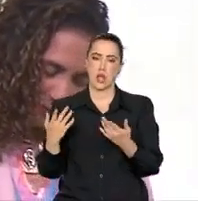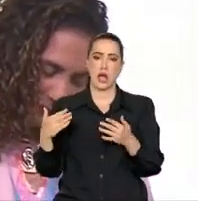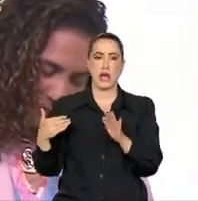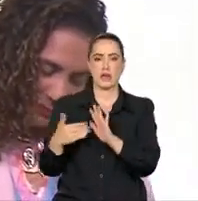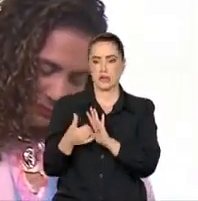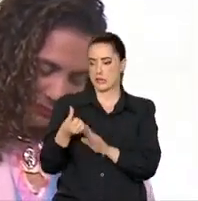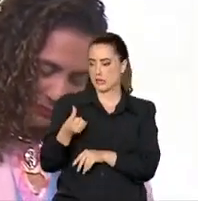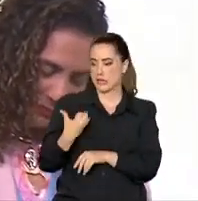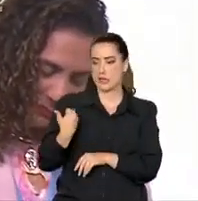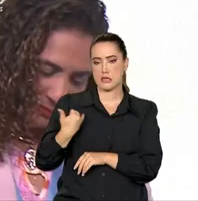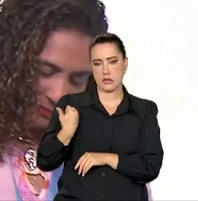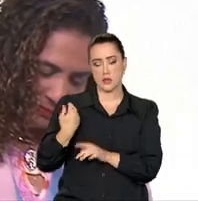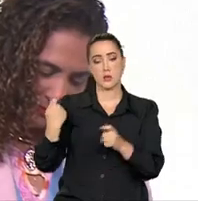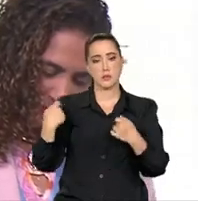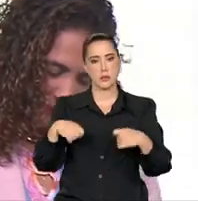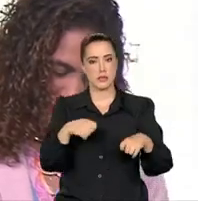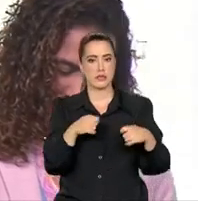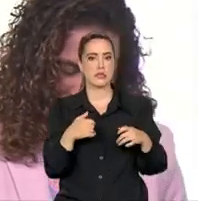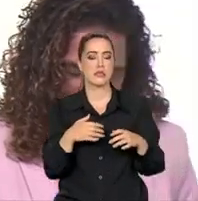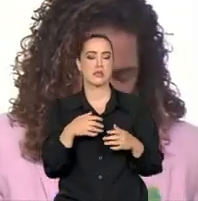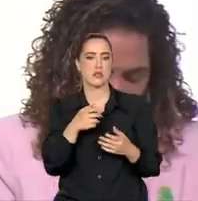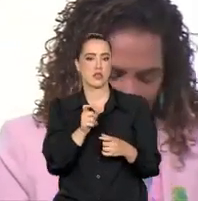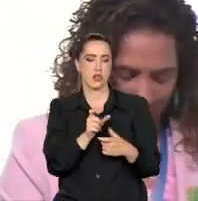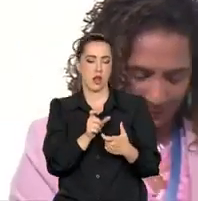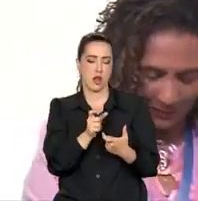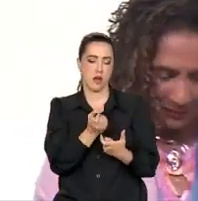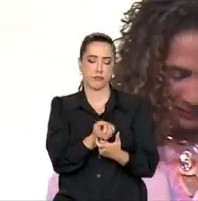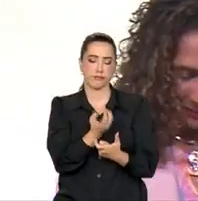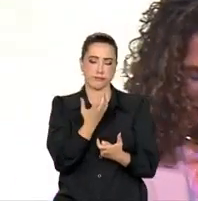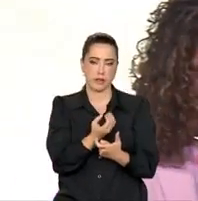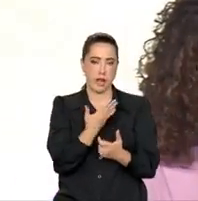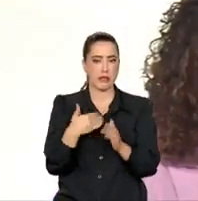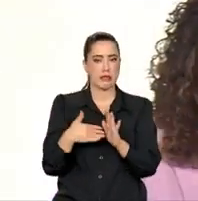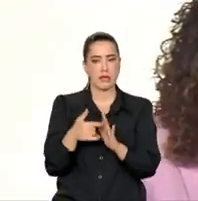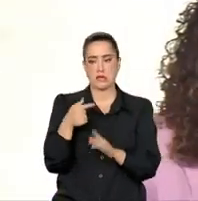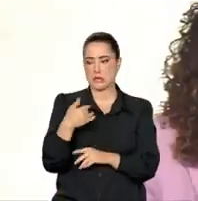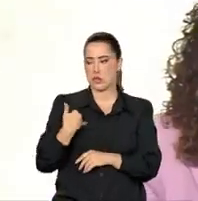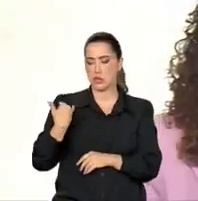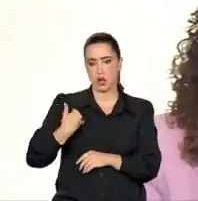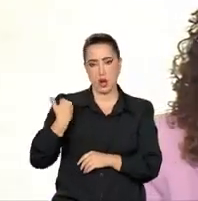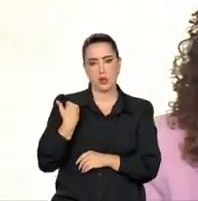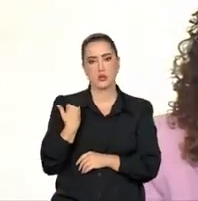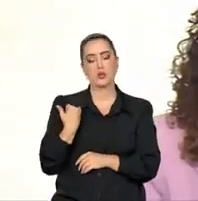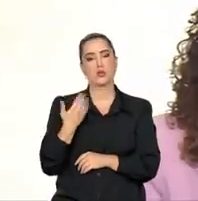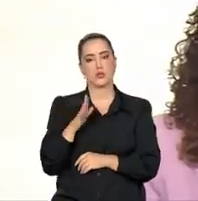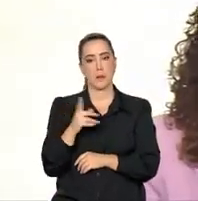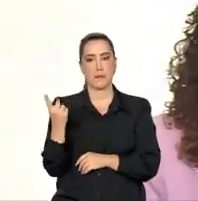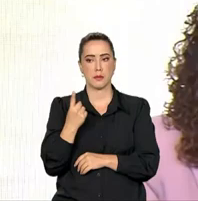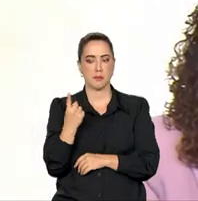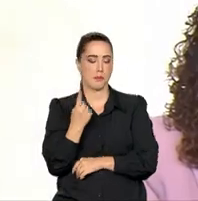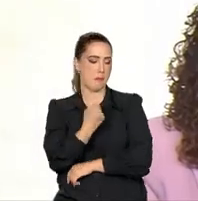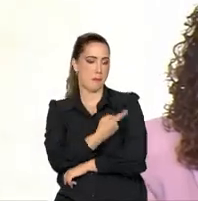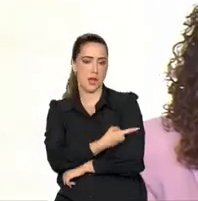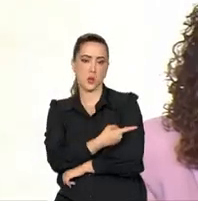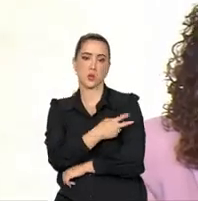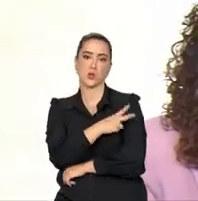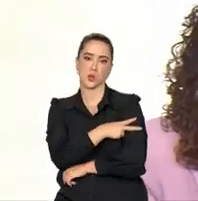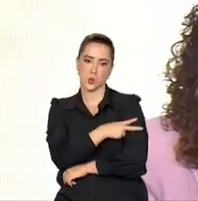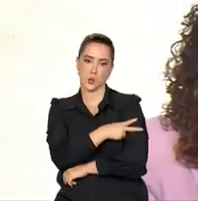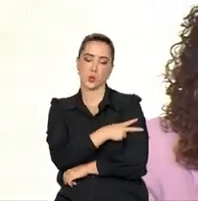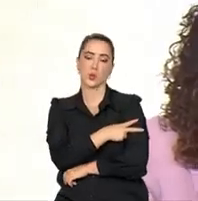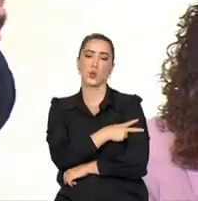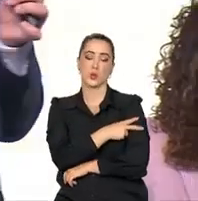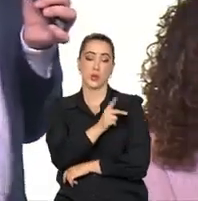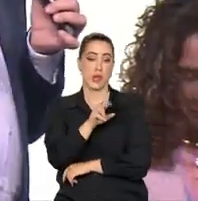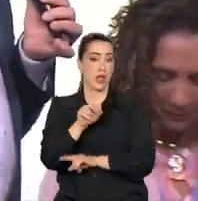os 6 anos de idade, mas no máximo até os 7 anos, ou seja, primeiro e segundo ano, como o ministro Camilo colocou aqui,